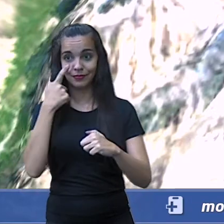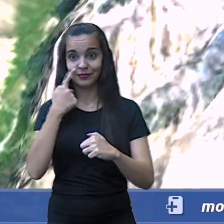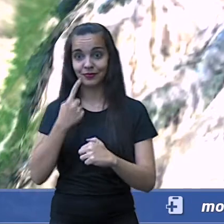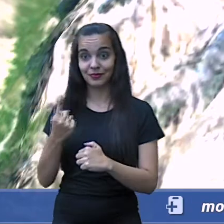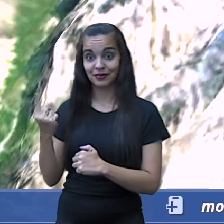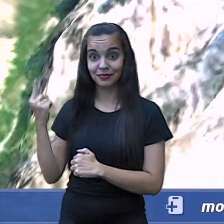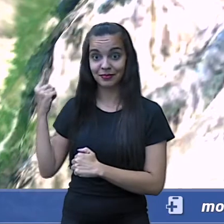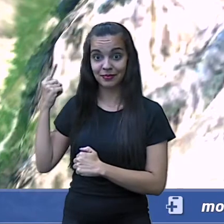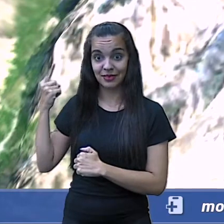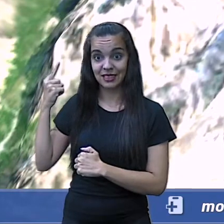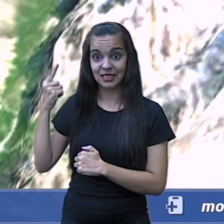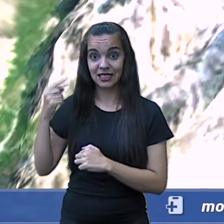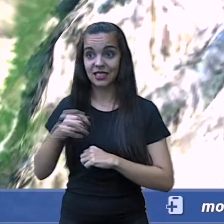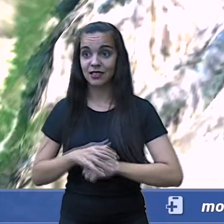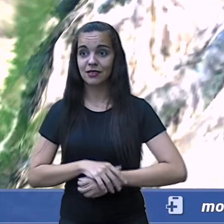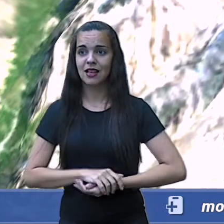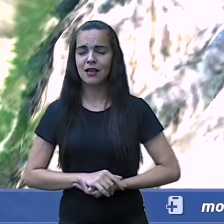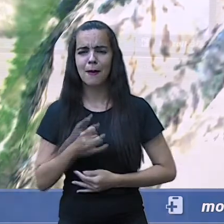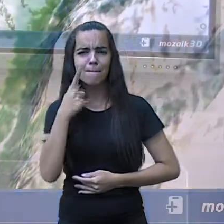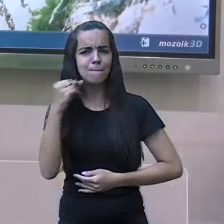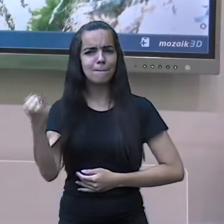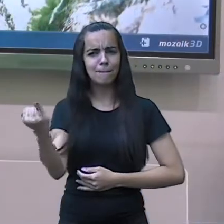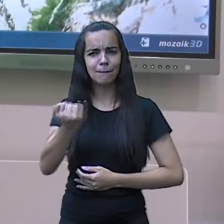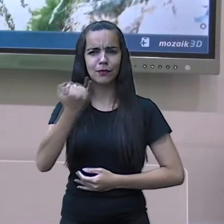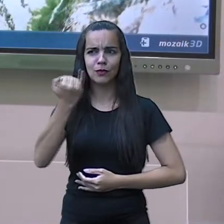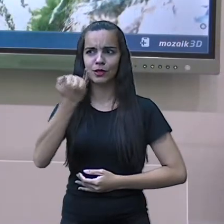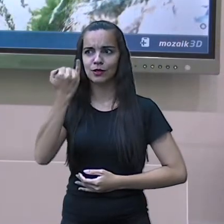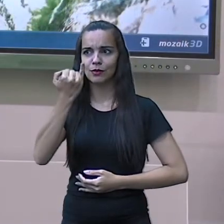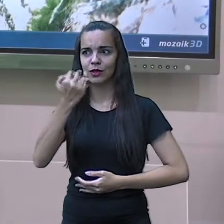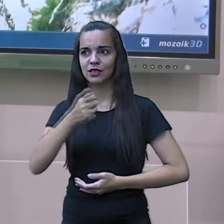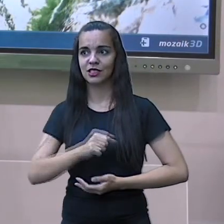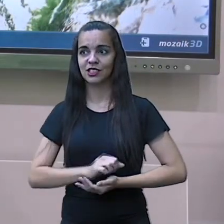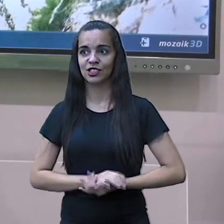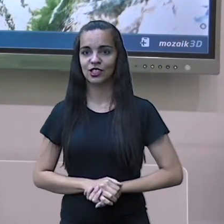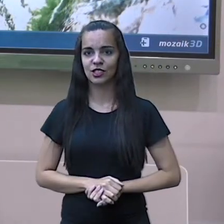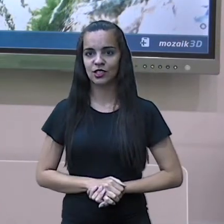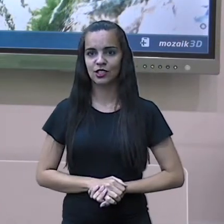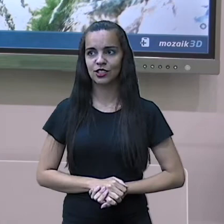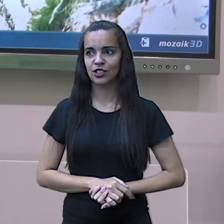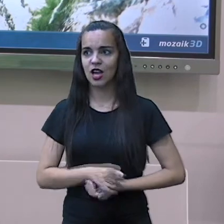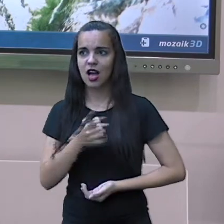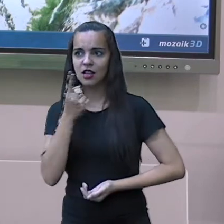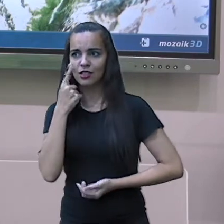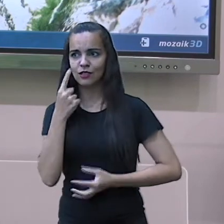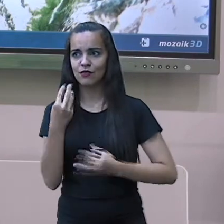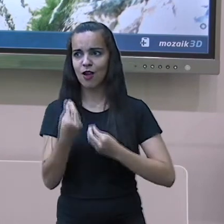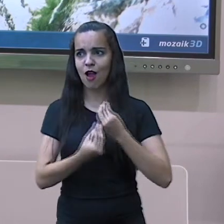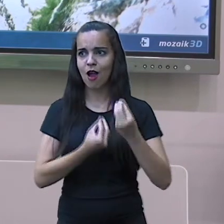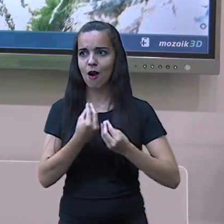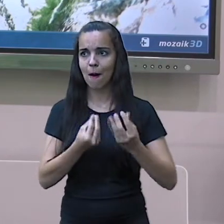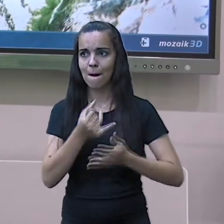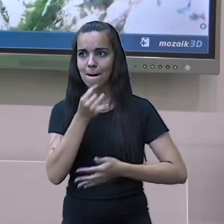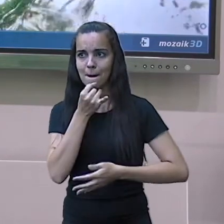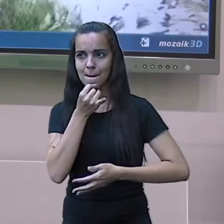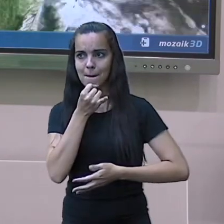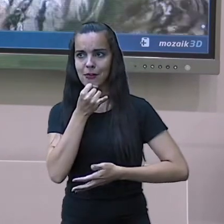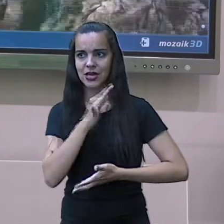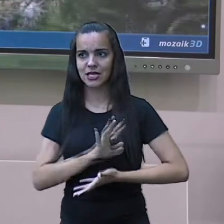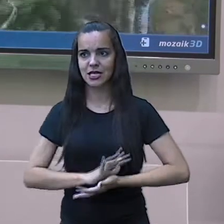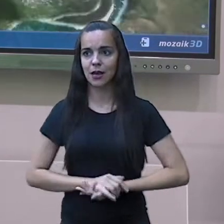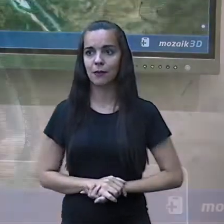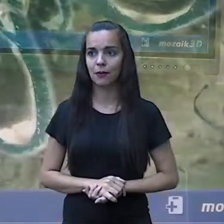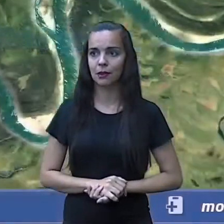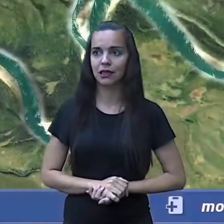É muito importante a nascente do rio, a gente poder verificar isso. E aí tem o curso médio do